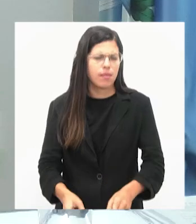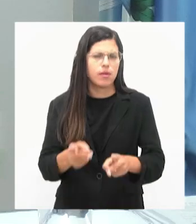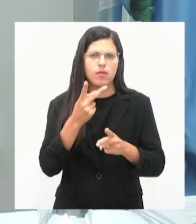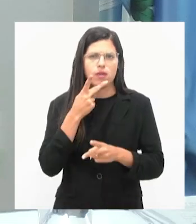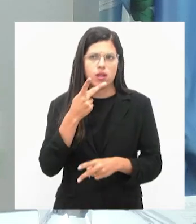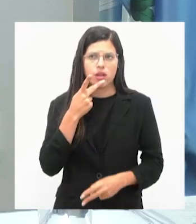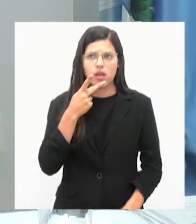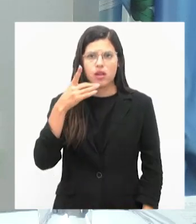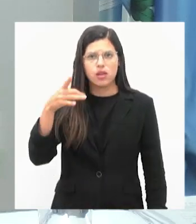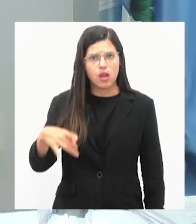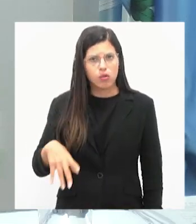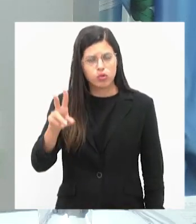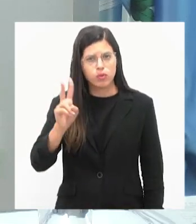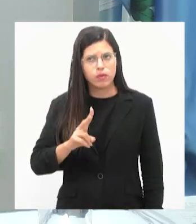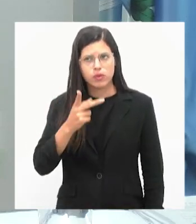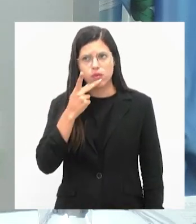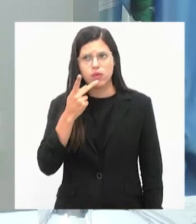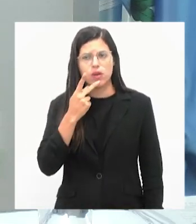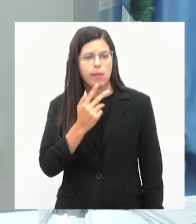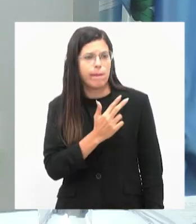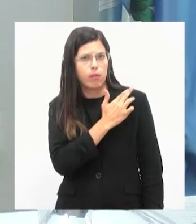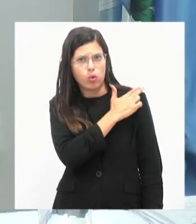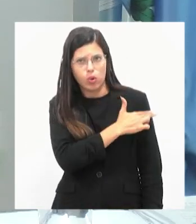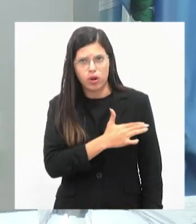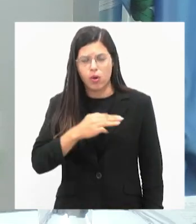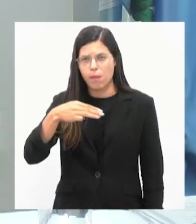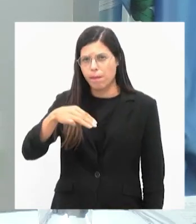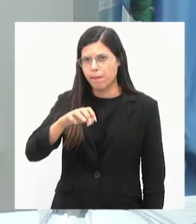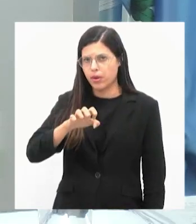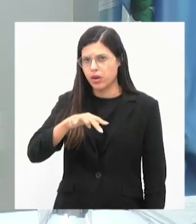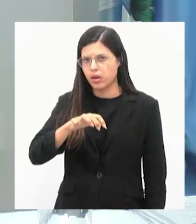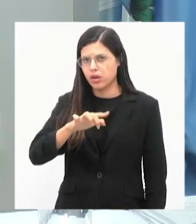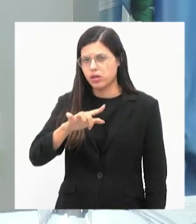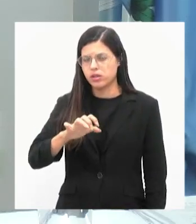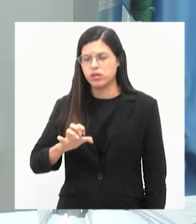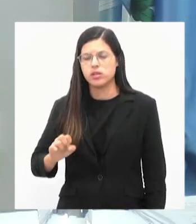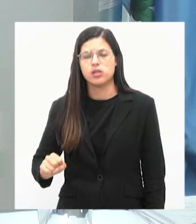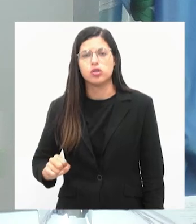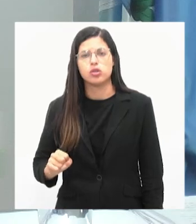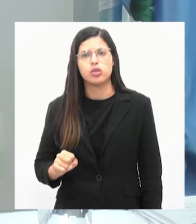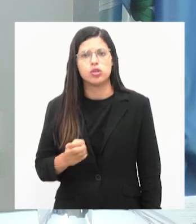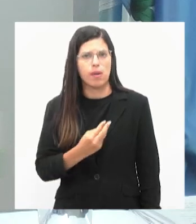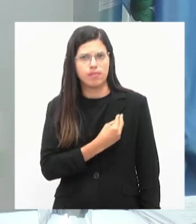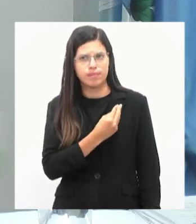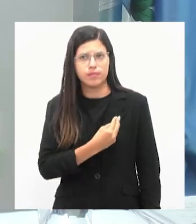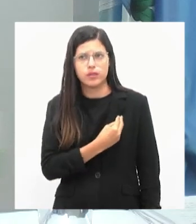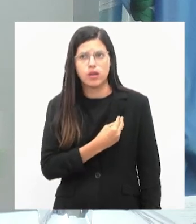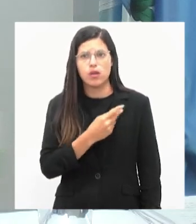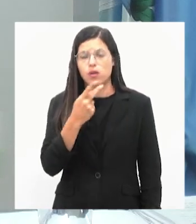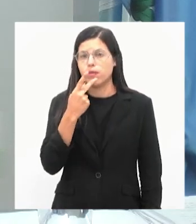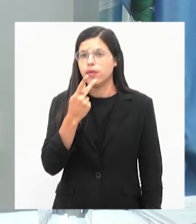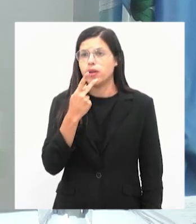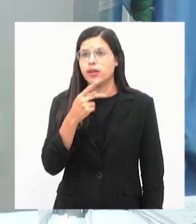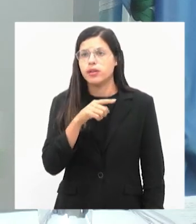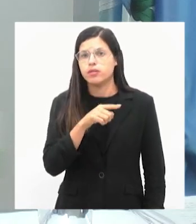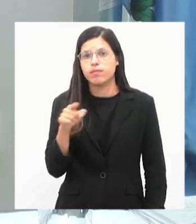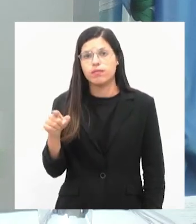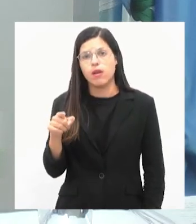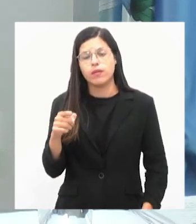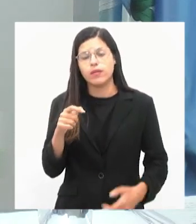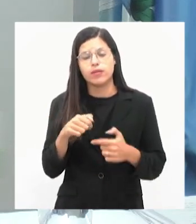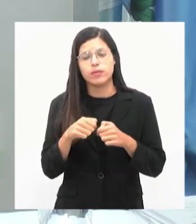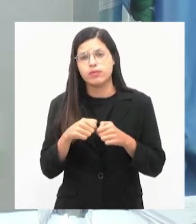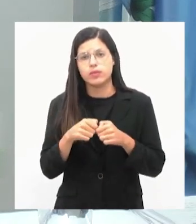última vez, inclusive falei para o Coronel Menezes, que estava aqui, que eles estavam estragando a imagem da Polícia Militar. E,